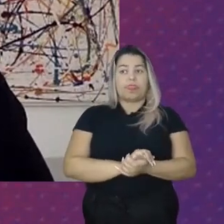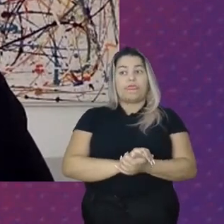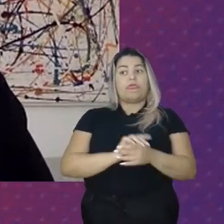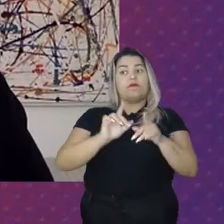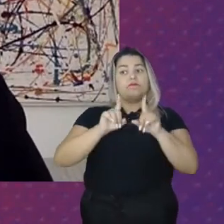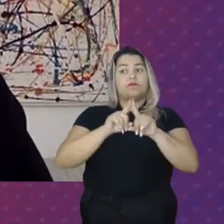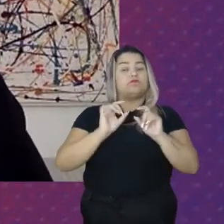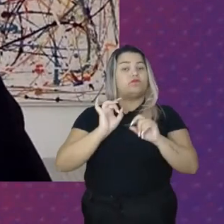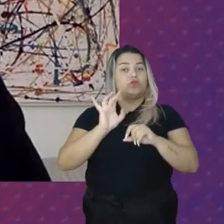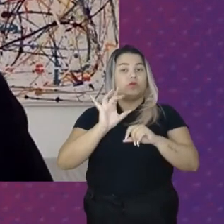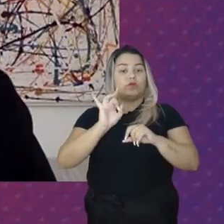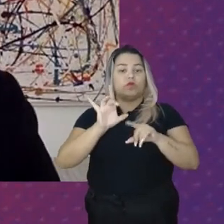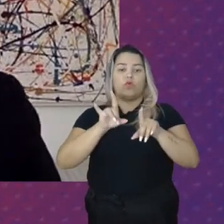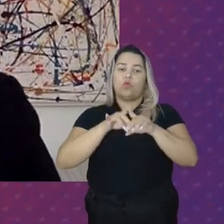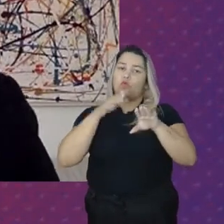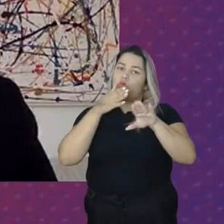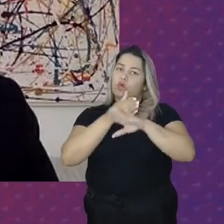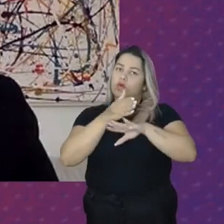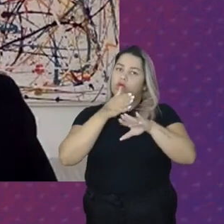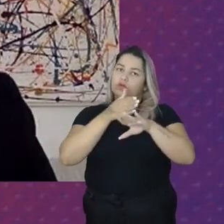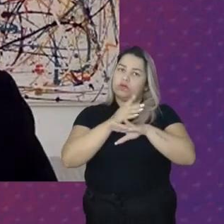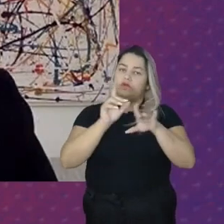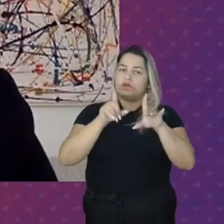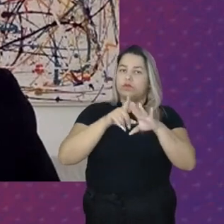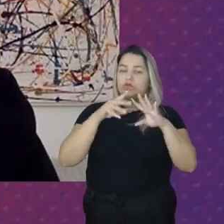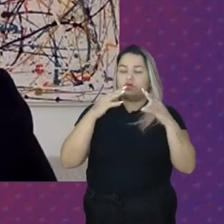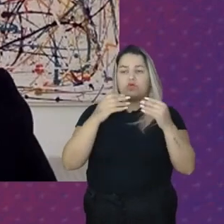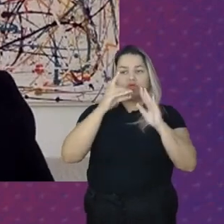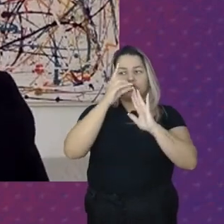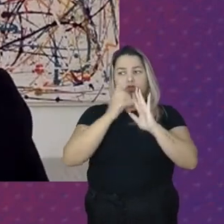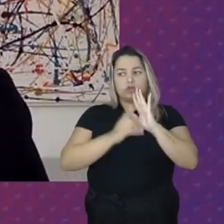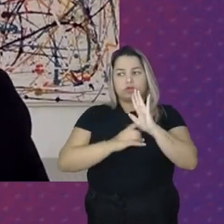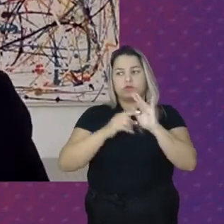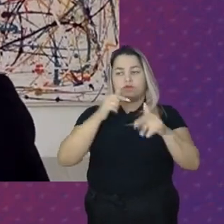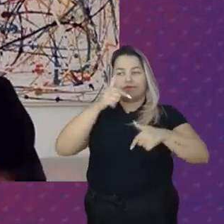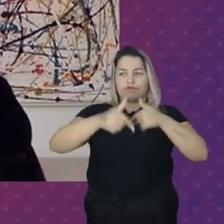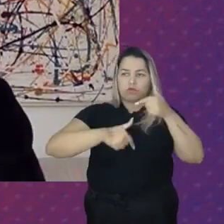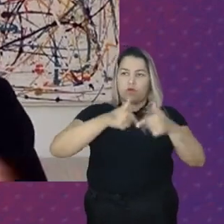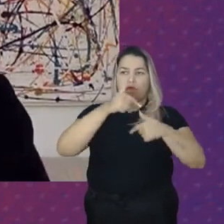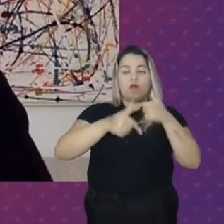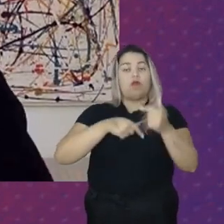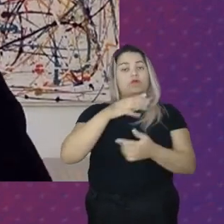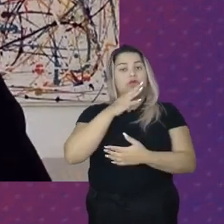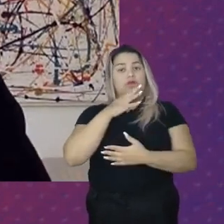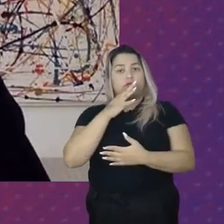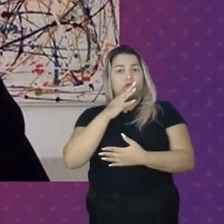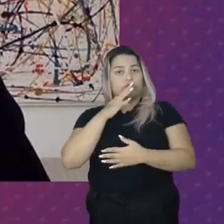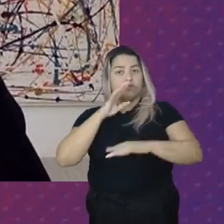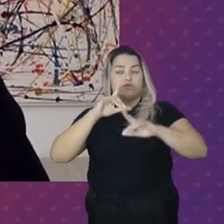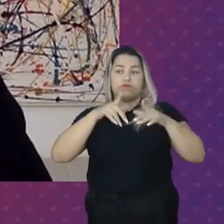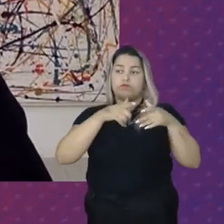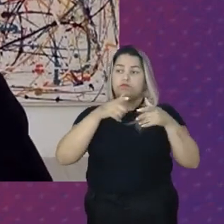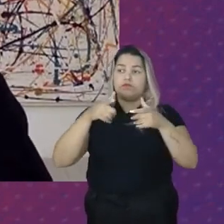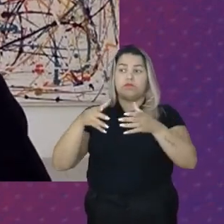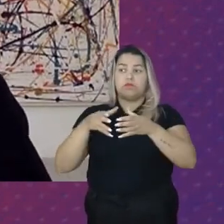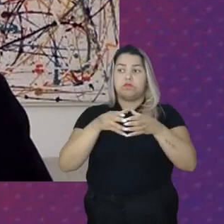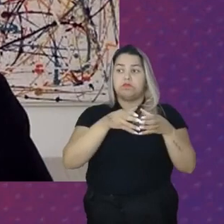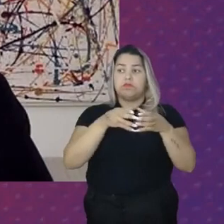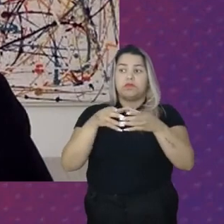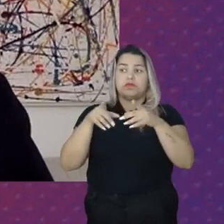cidadania plena, o acesso a todos os direitos trabalhistas reconhecidos às demais categorias